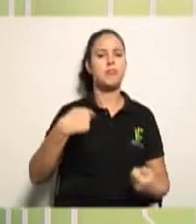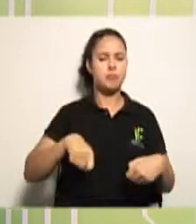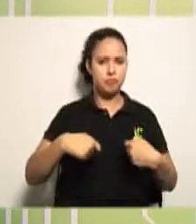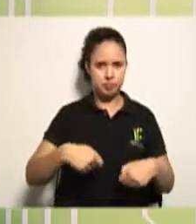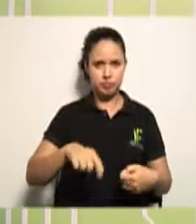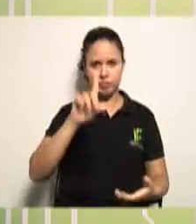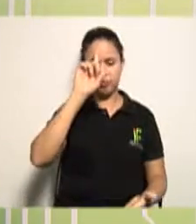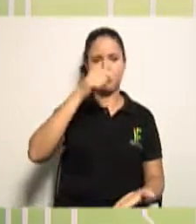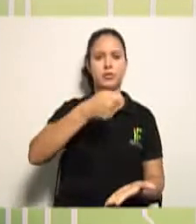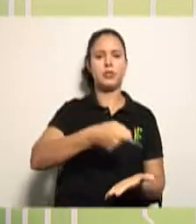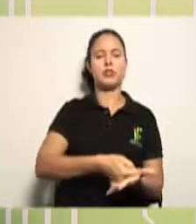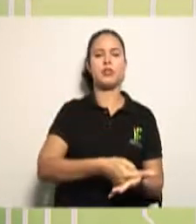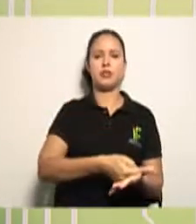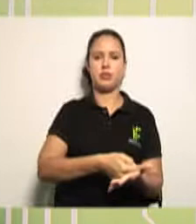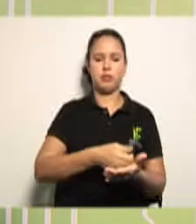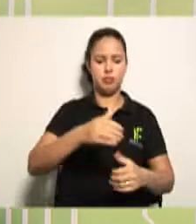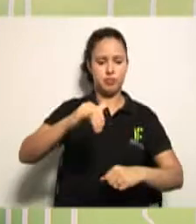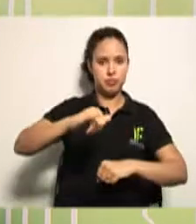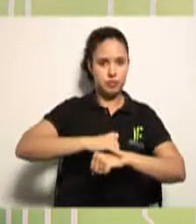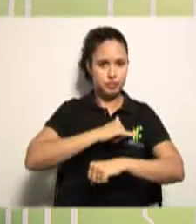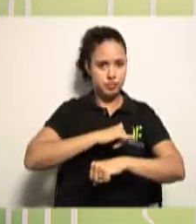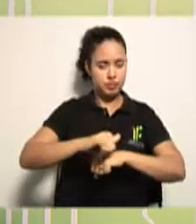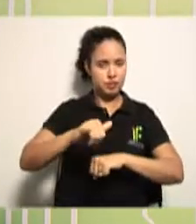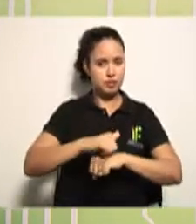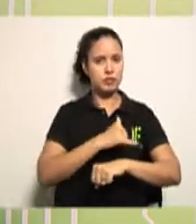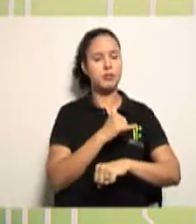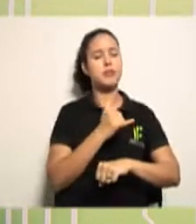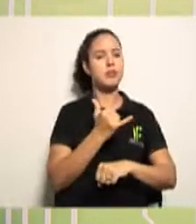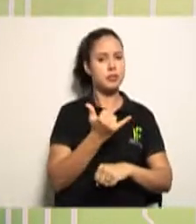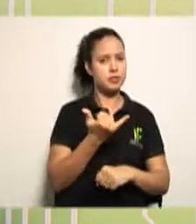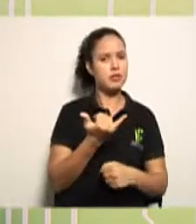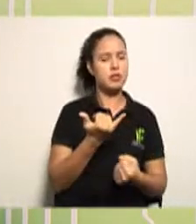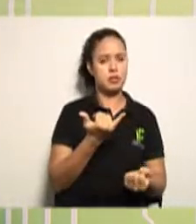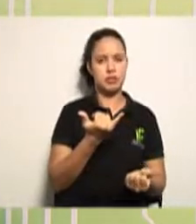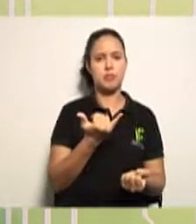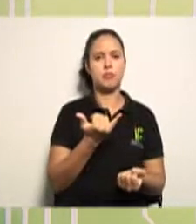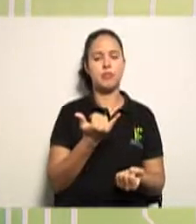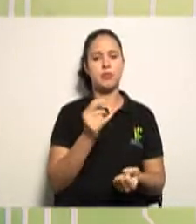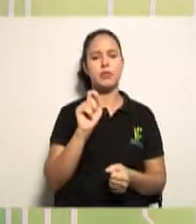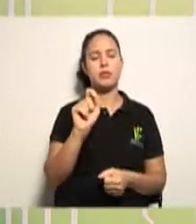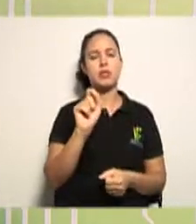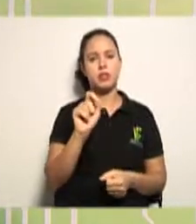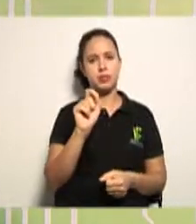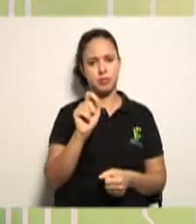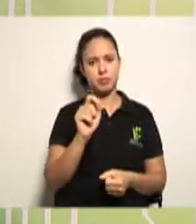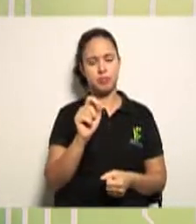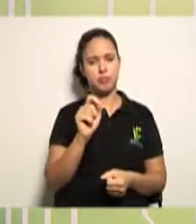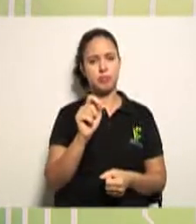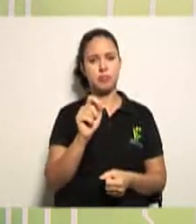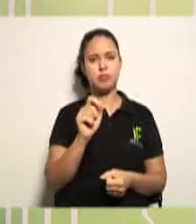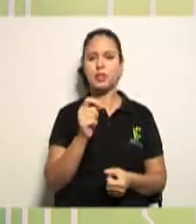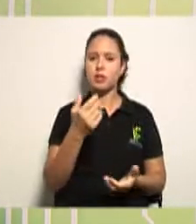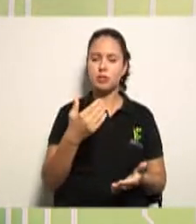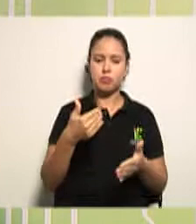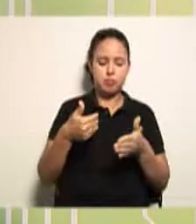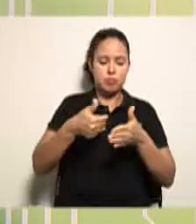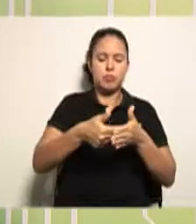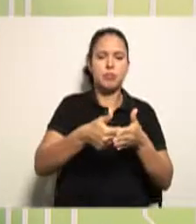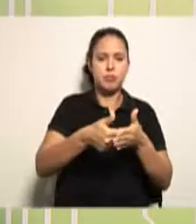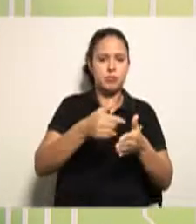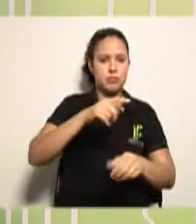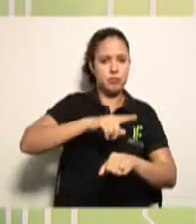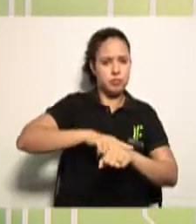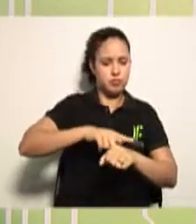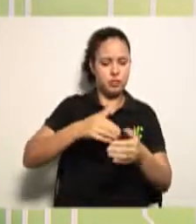essas decisões são estratégicas, porque elas vão influenciar, às vezes influencia a curto prazo, mas às vezes